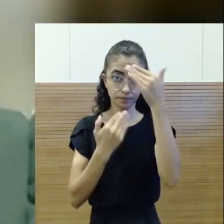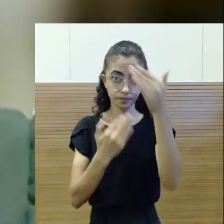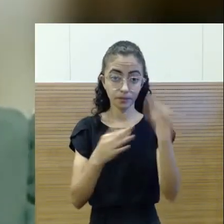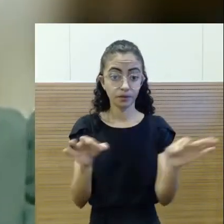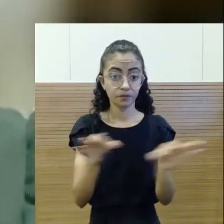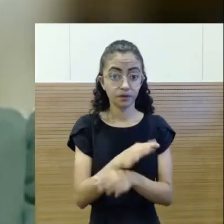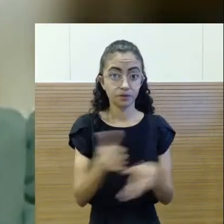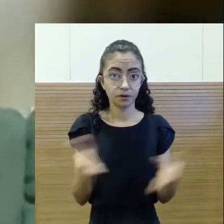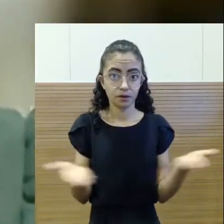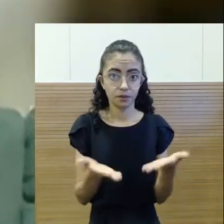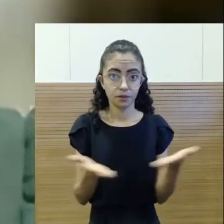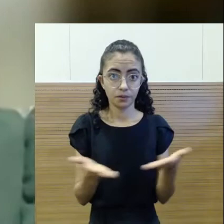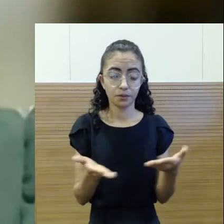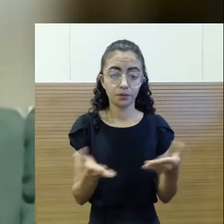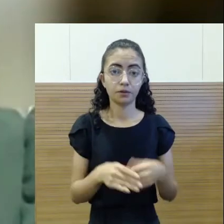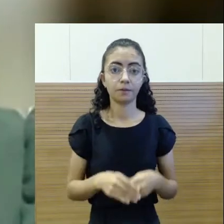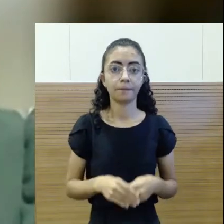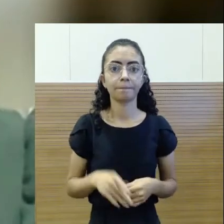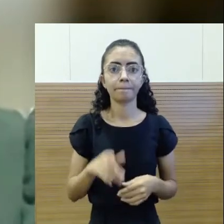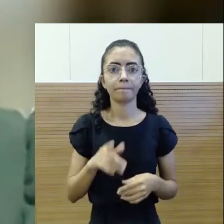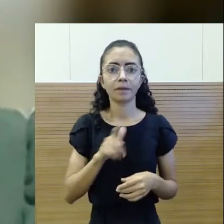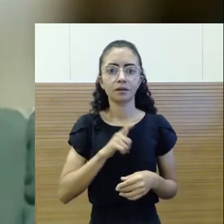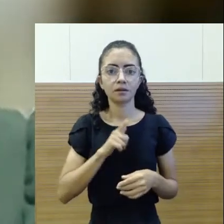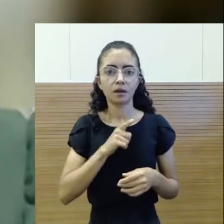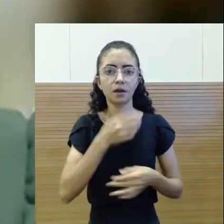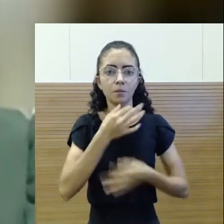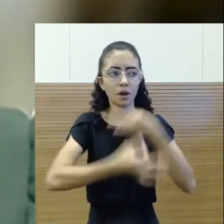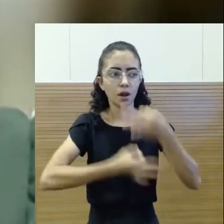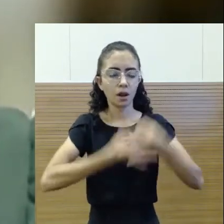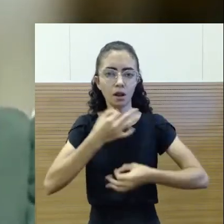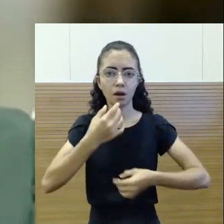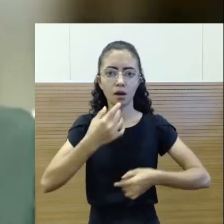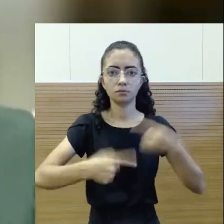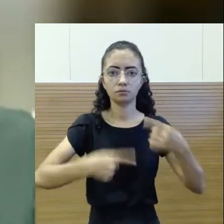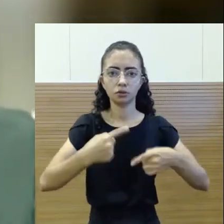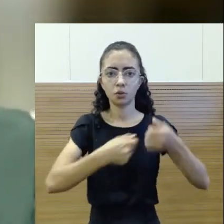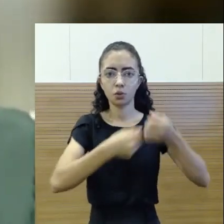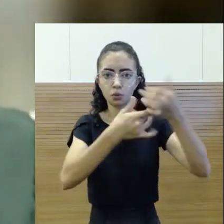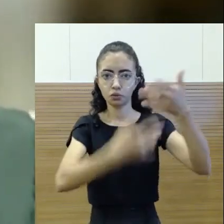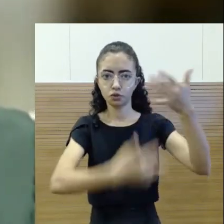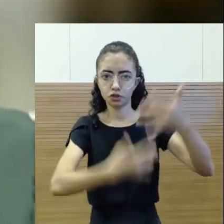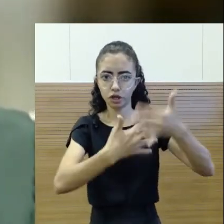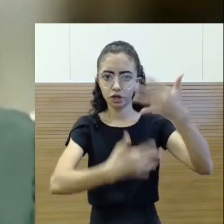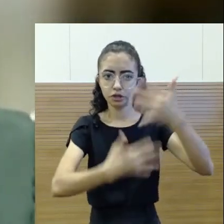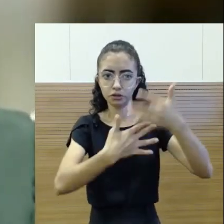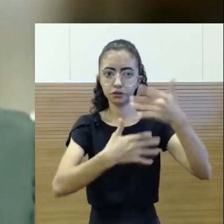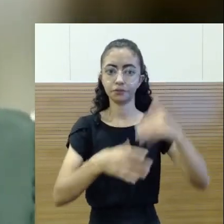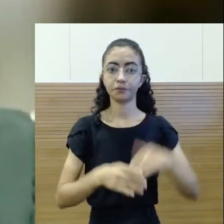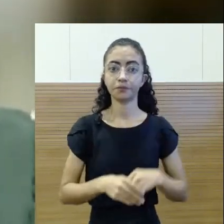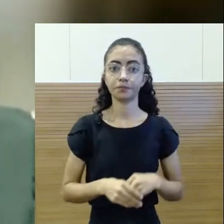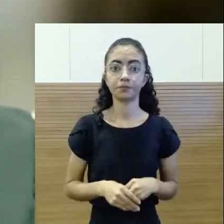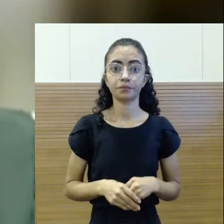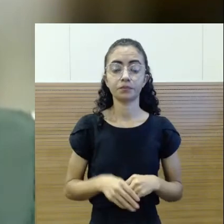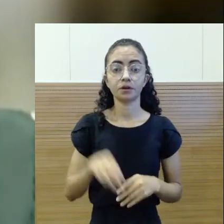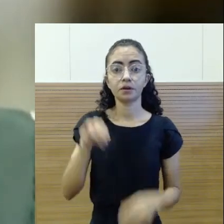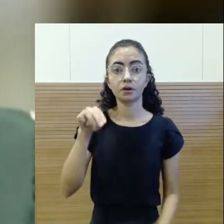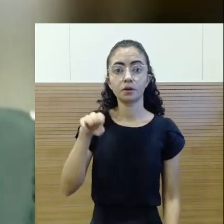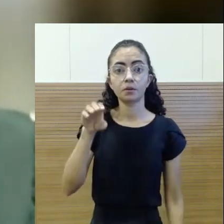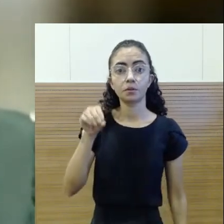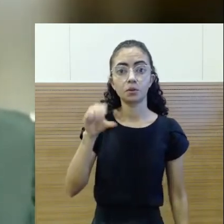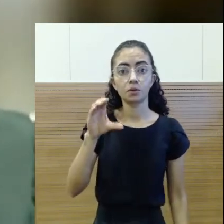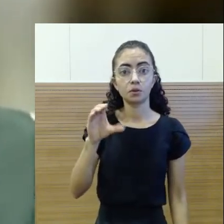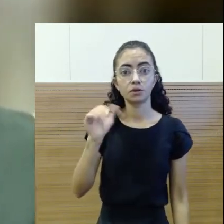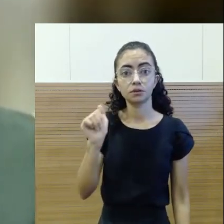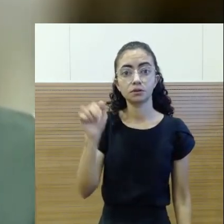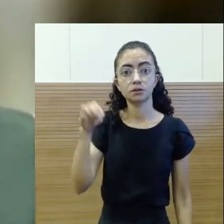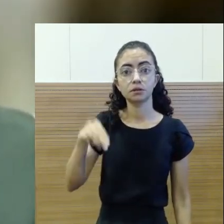esse bloco, né, acho que tem alguns comentários no chat, né, Moçambique sinalizou que eles não possuem guia